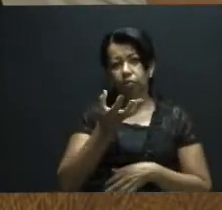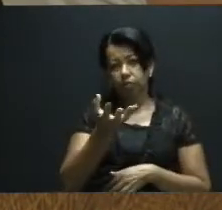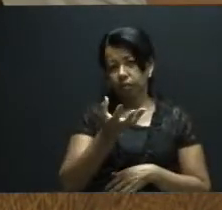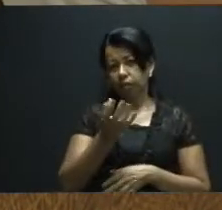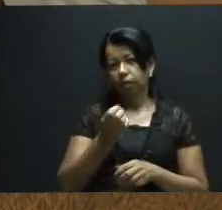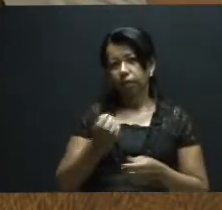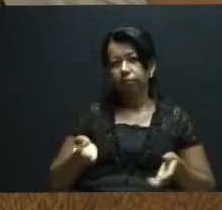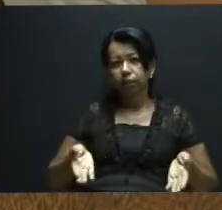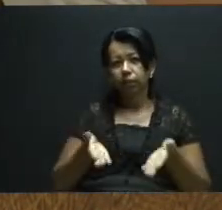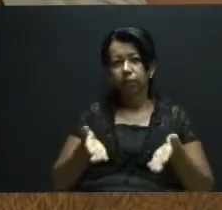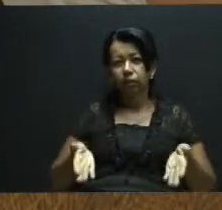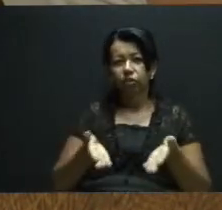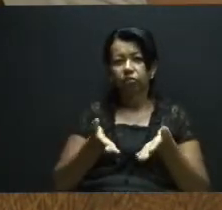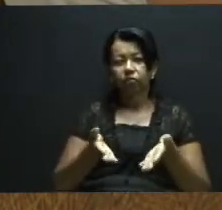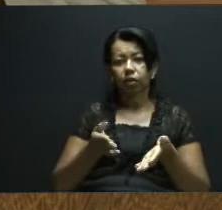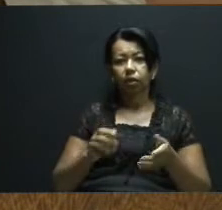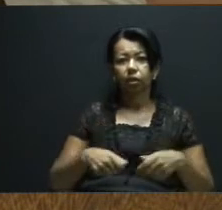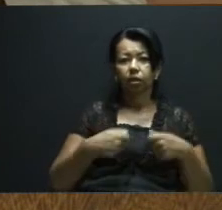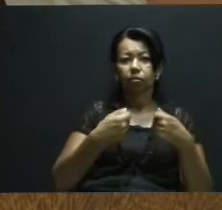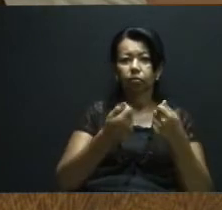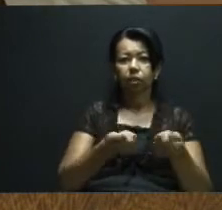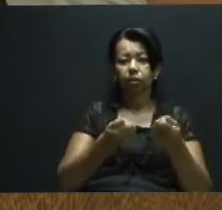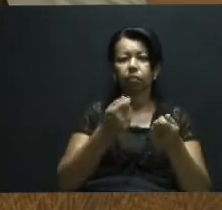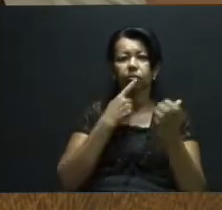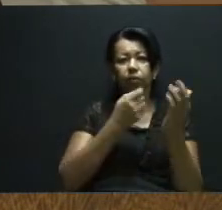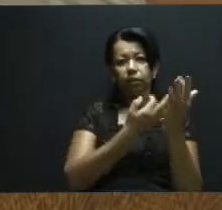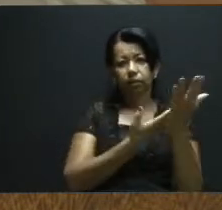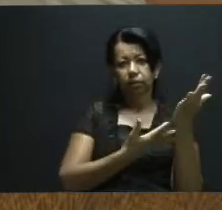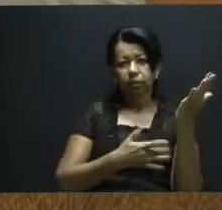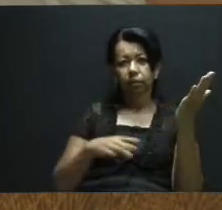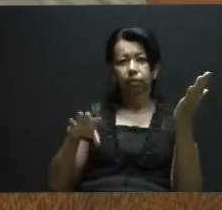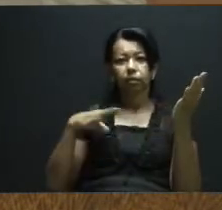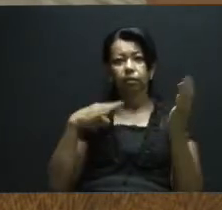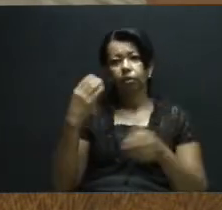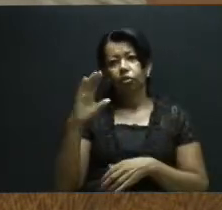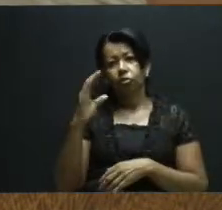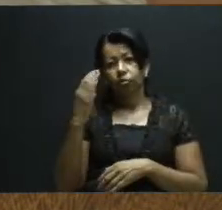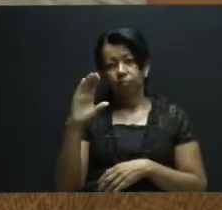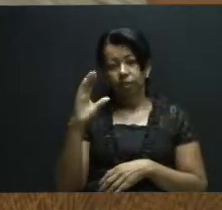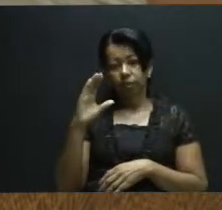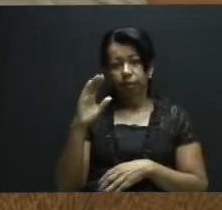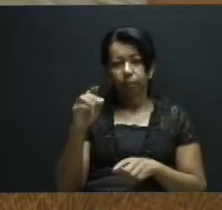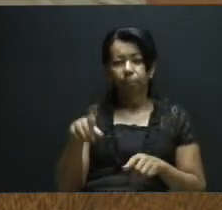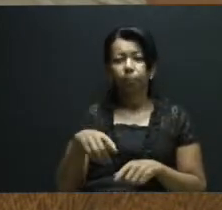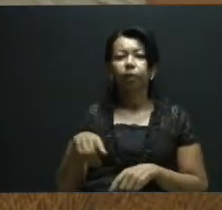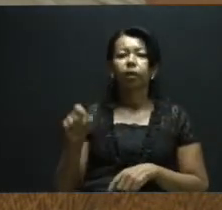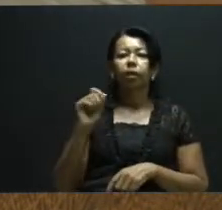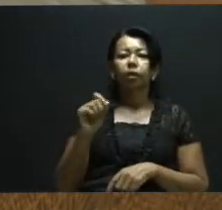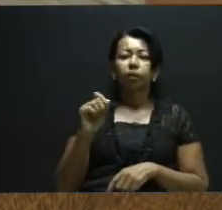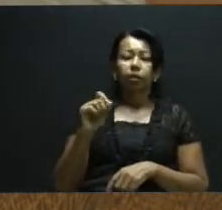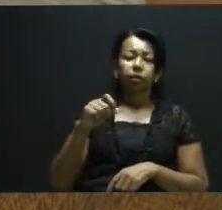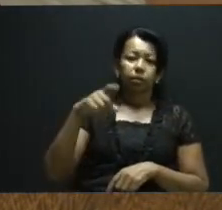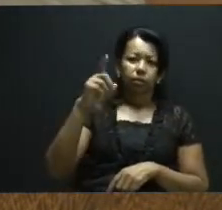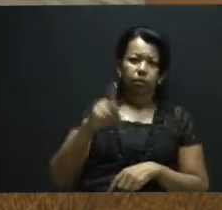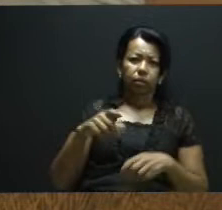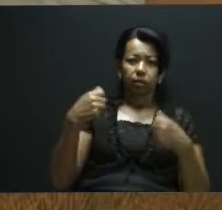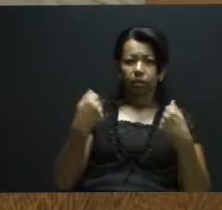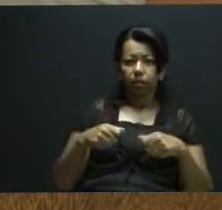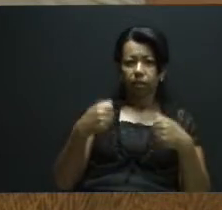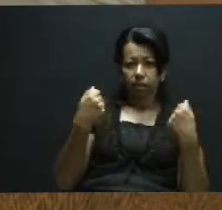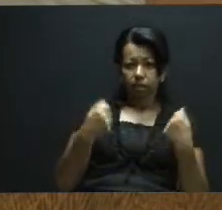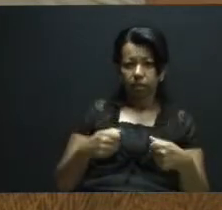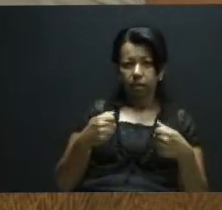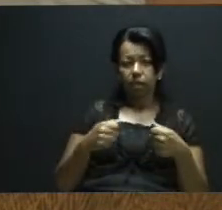incentivar a doação de sangue no município de cubatão ea city sido necessário passa se